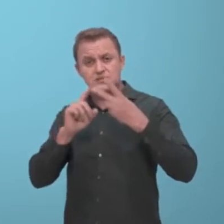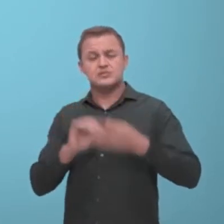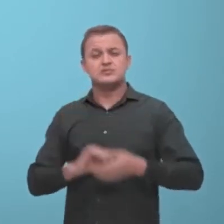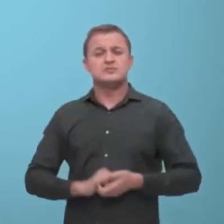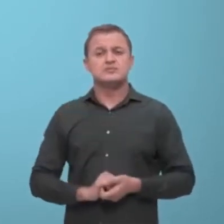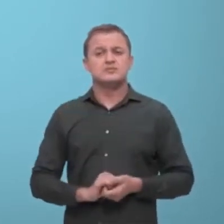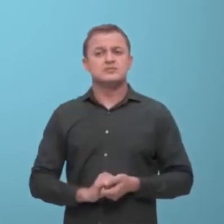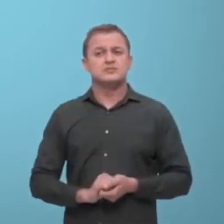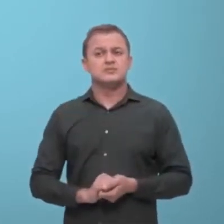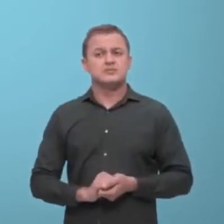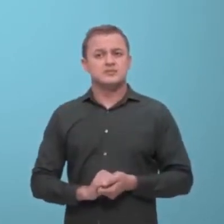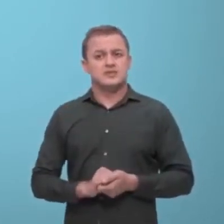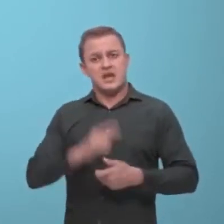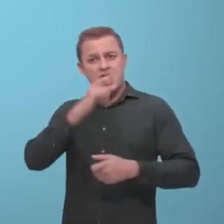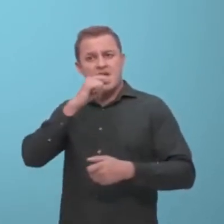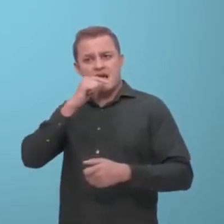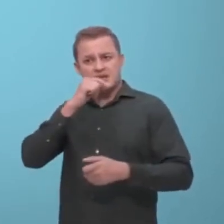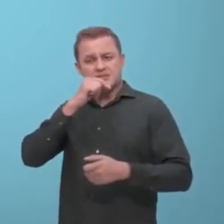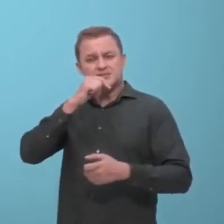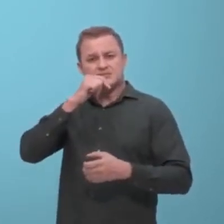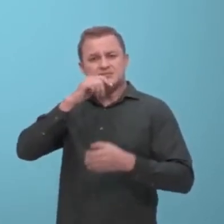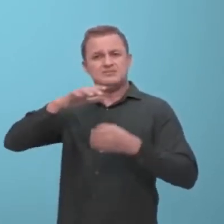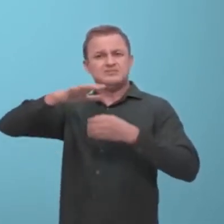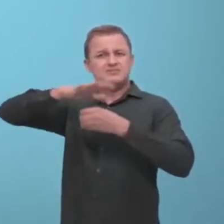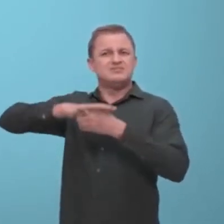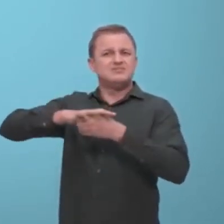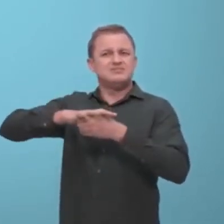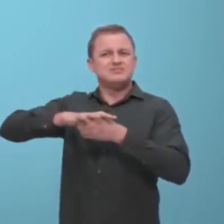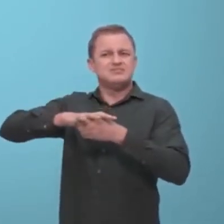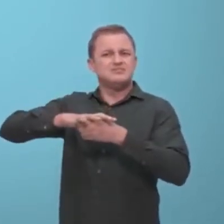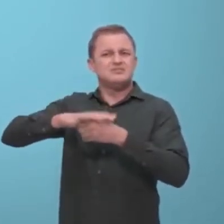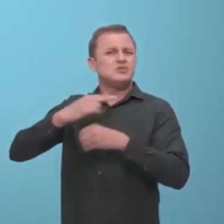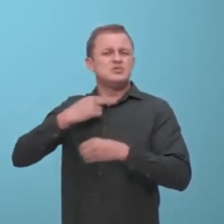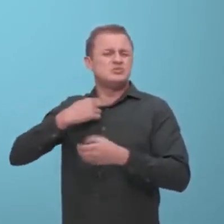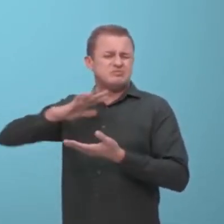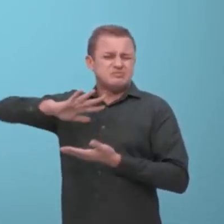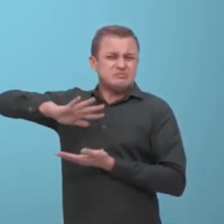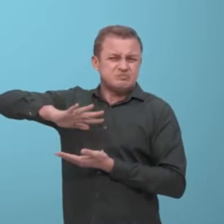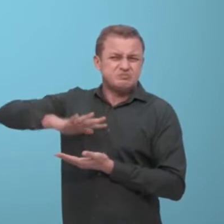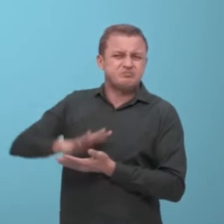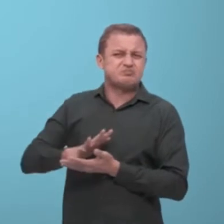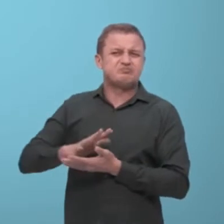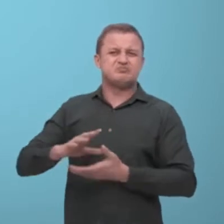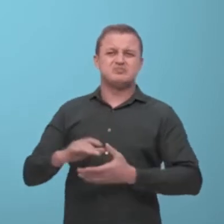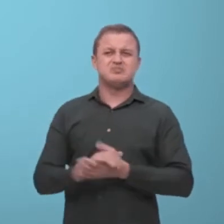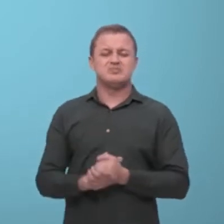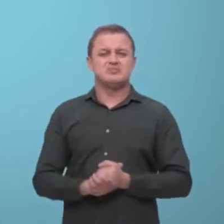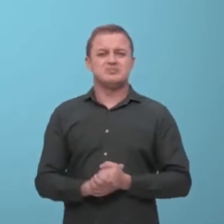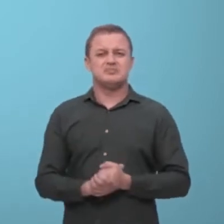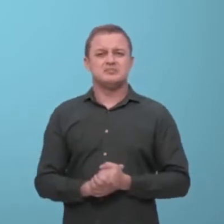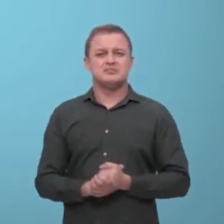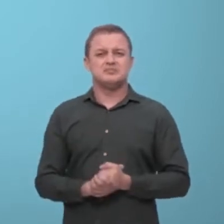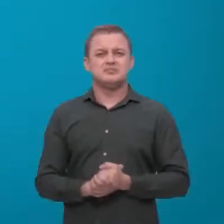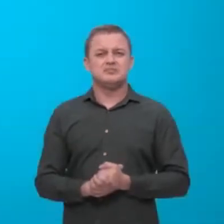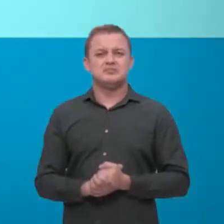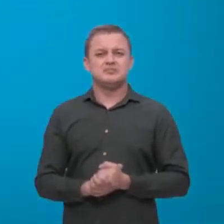Segundo princípio: os líquidos são praticamente incompressíveis.